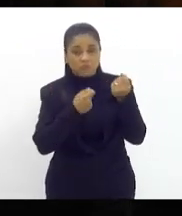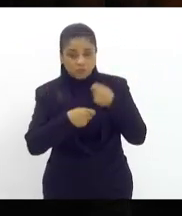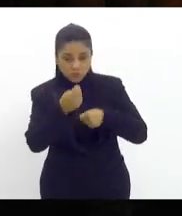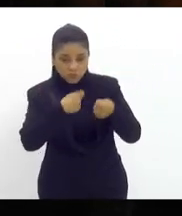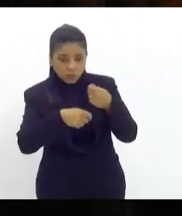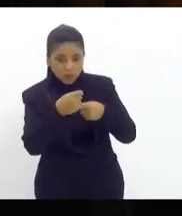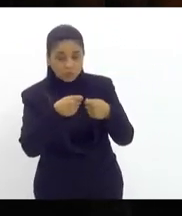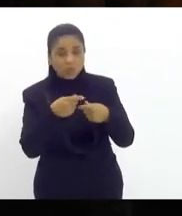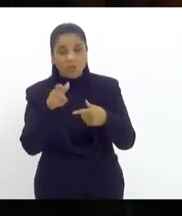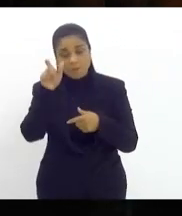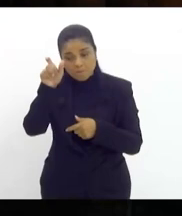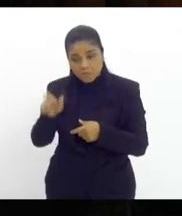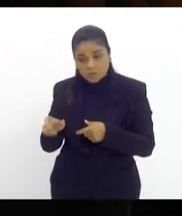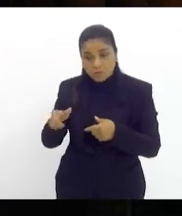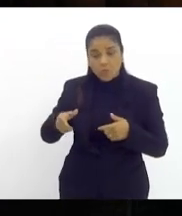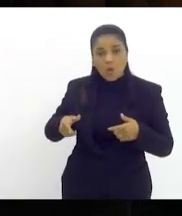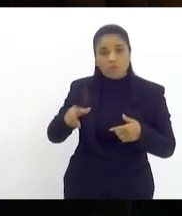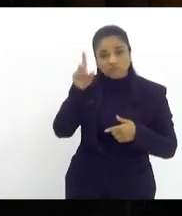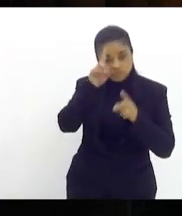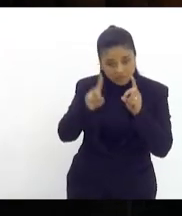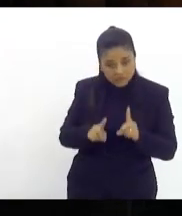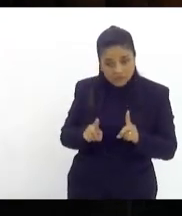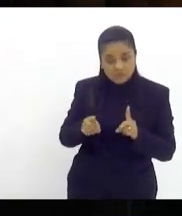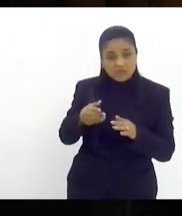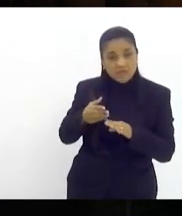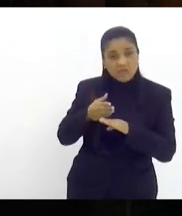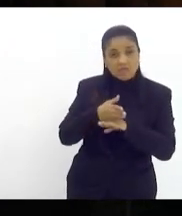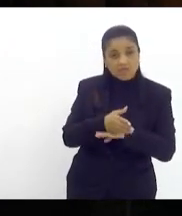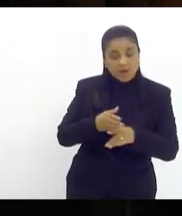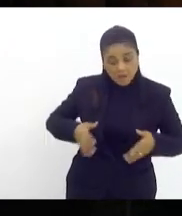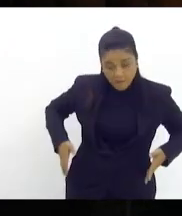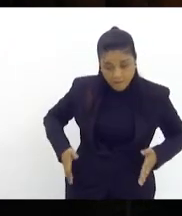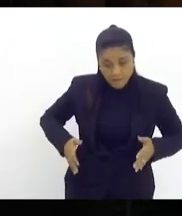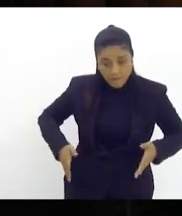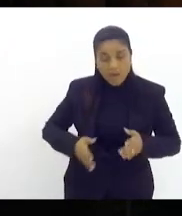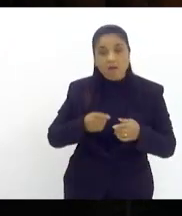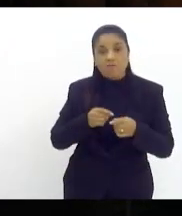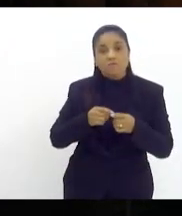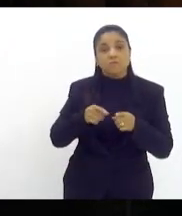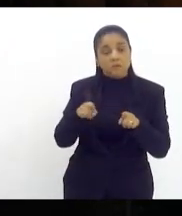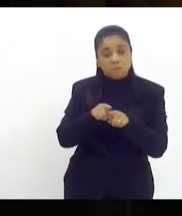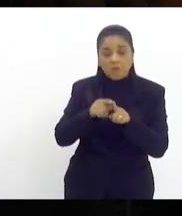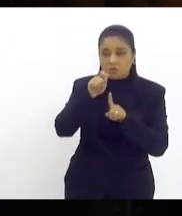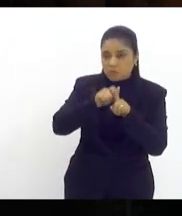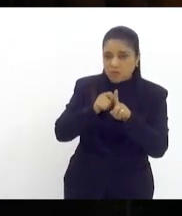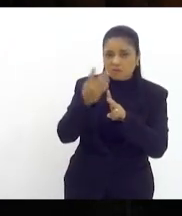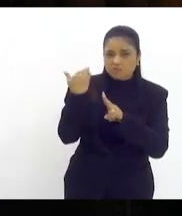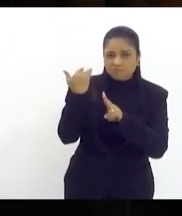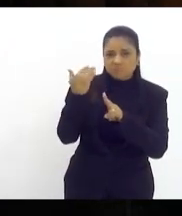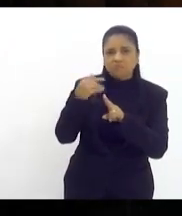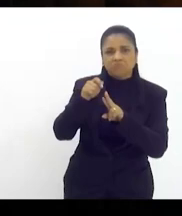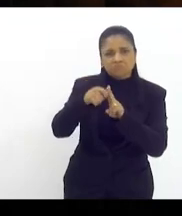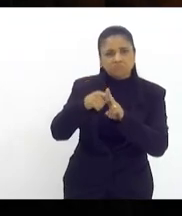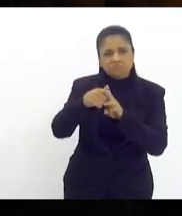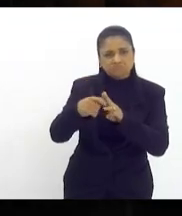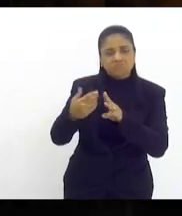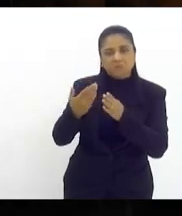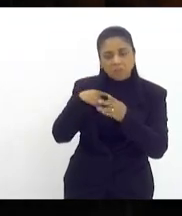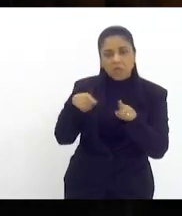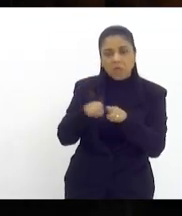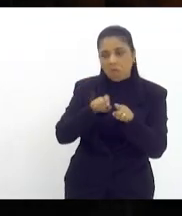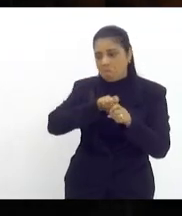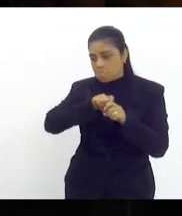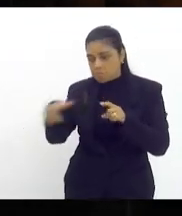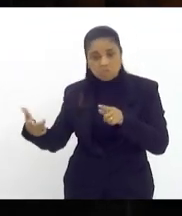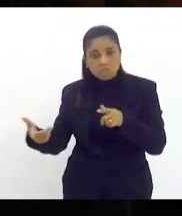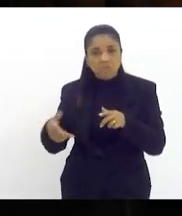porque também alguns meses atrás uma mulher cadeirante foi projetada para fora do carro uma outra jovem se eu não me